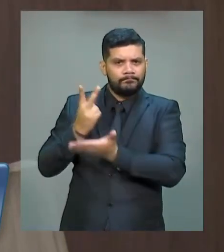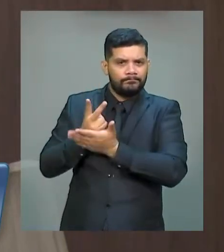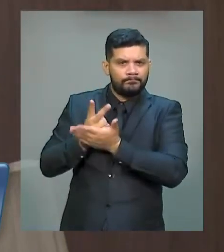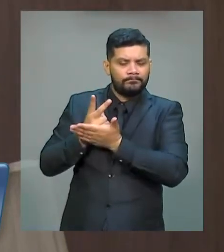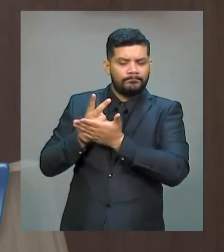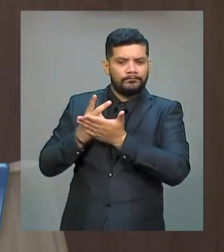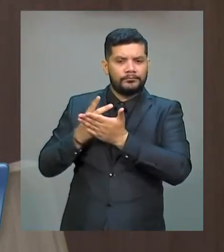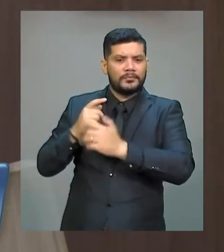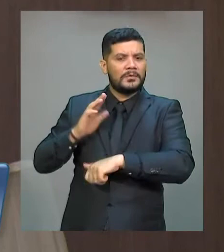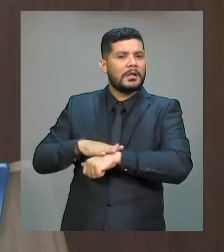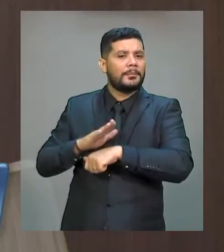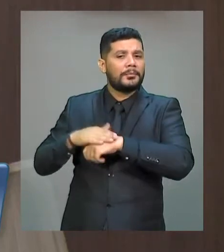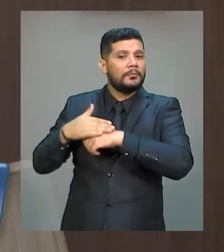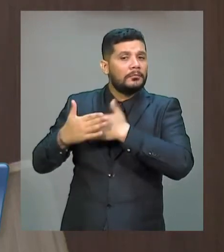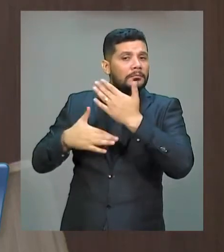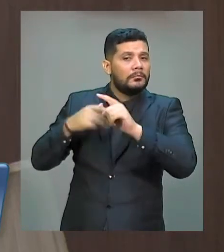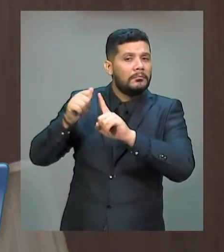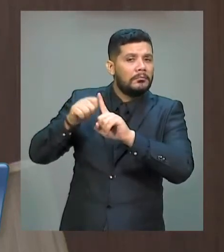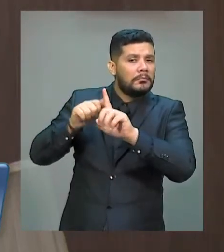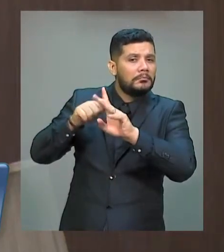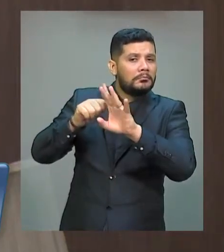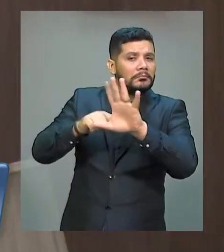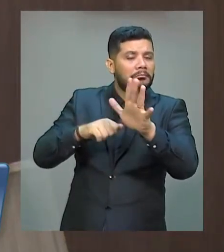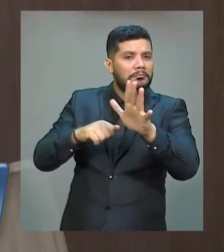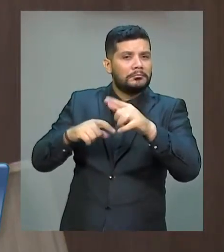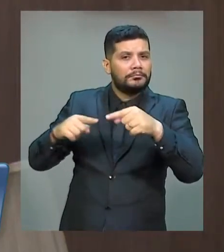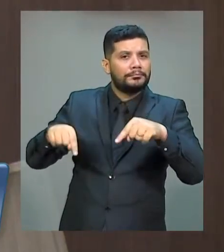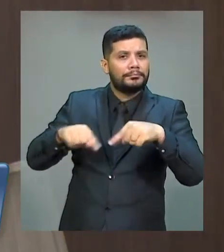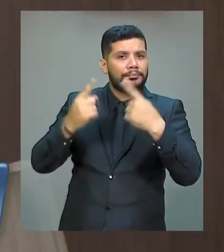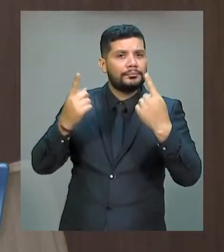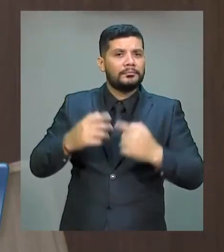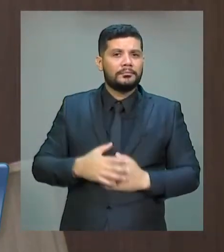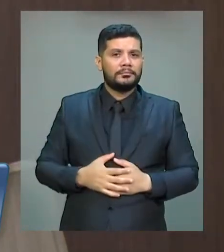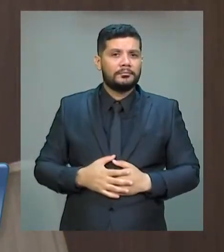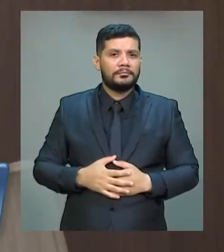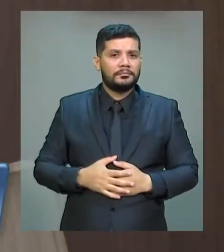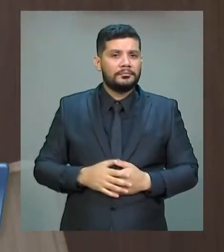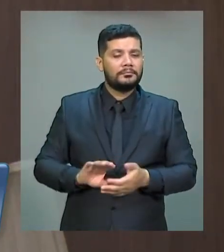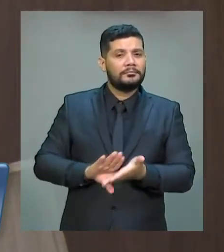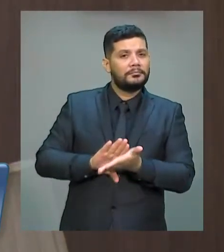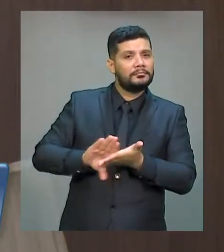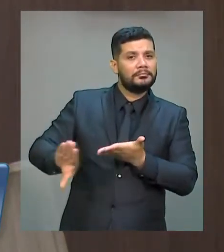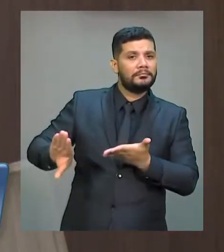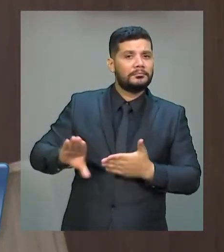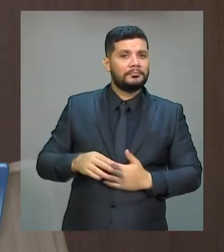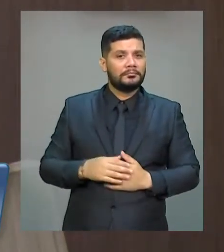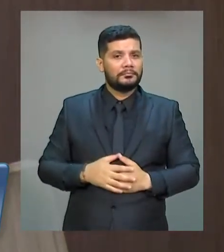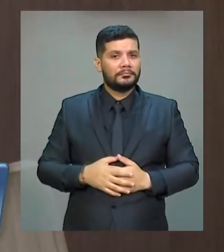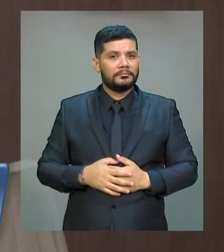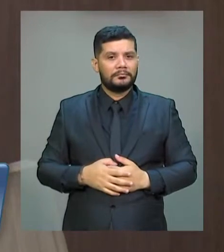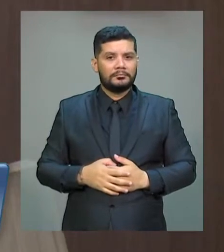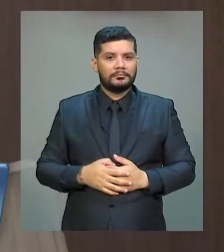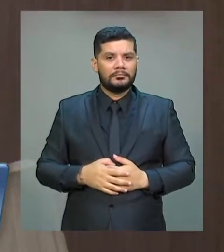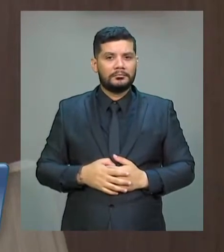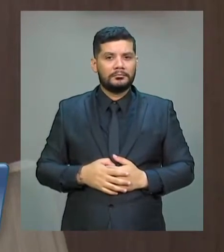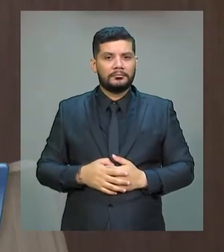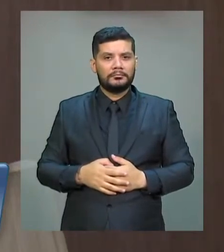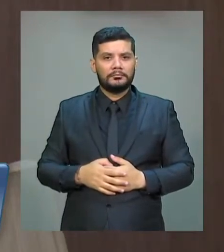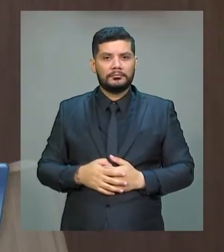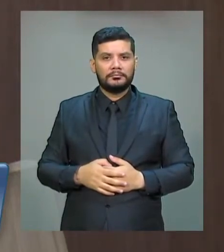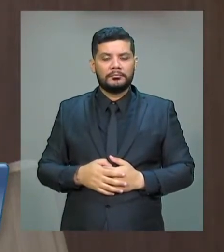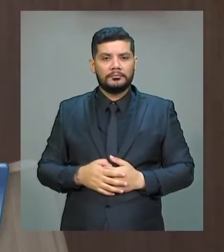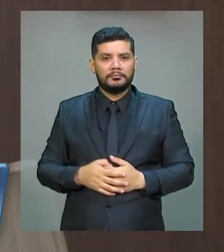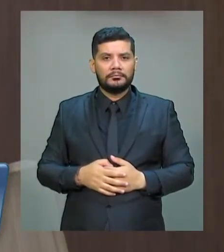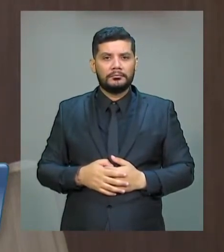Acrisio, a linha do tempo da recusa da vacina. Veja, deputado Fernando, deputado Acrisio, não